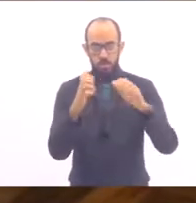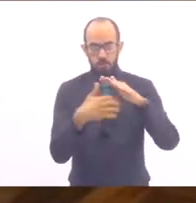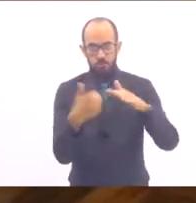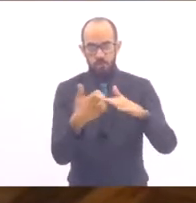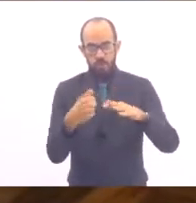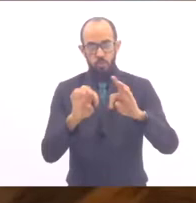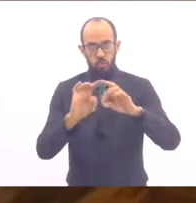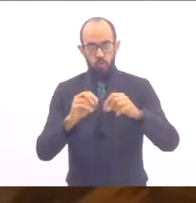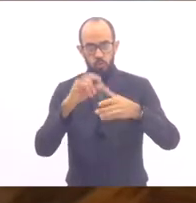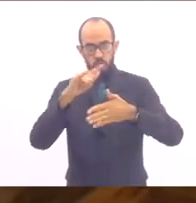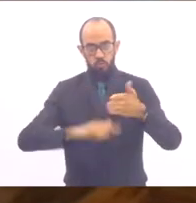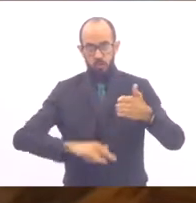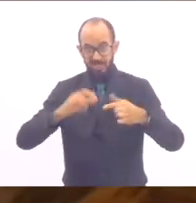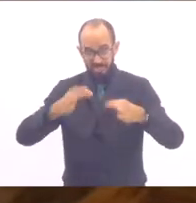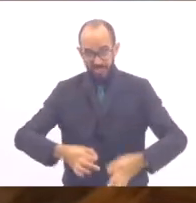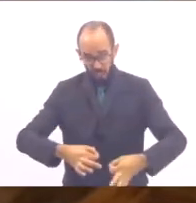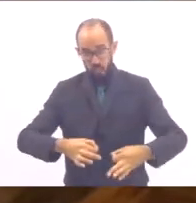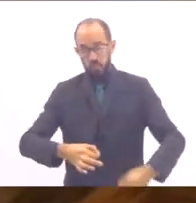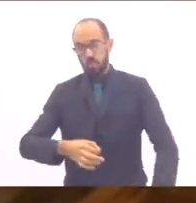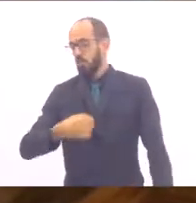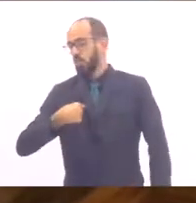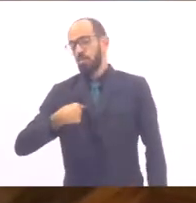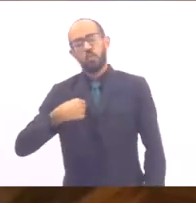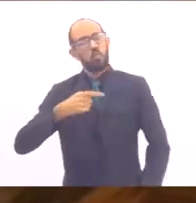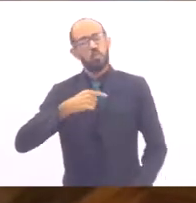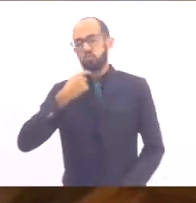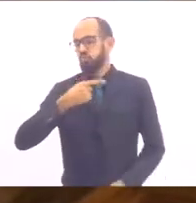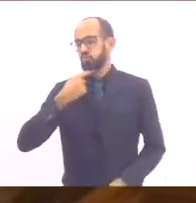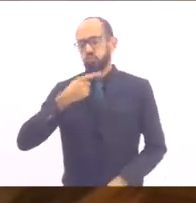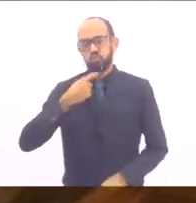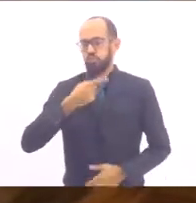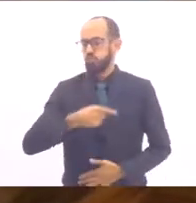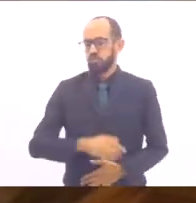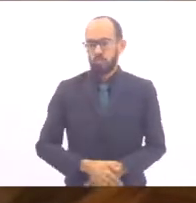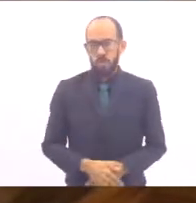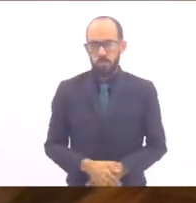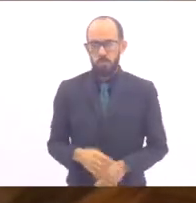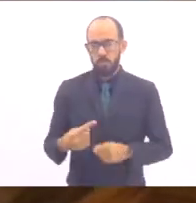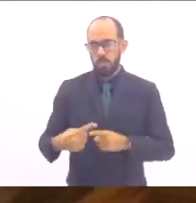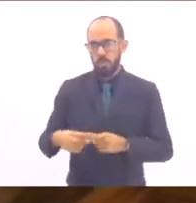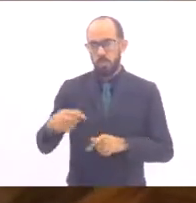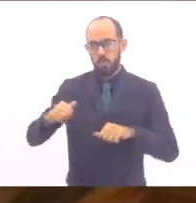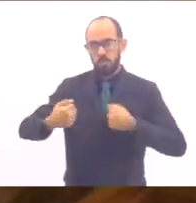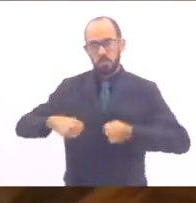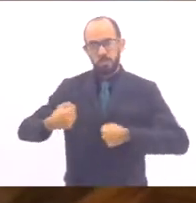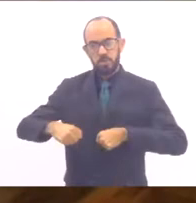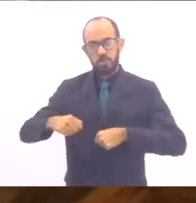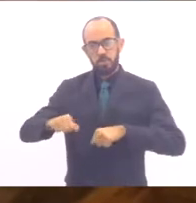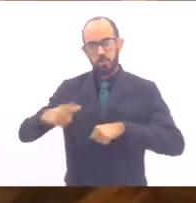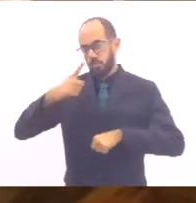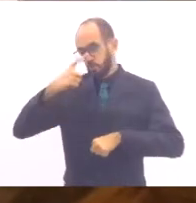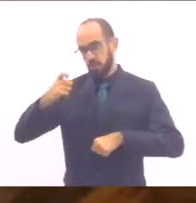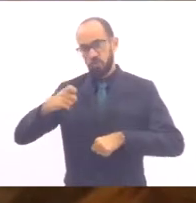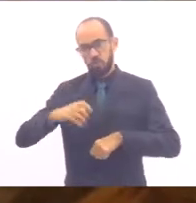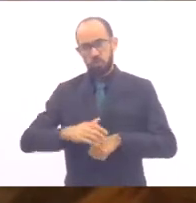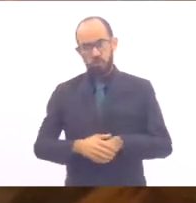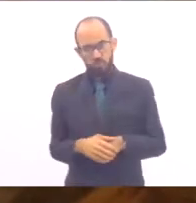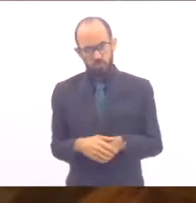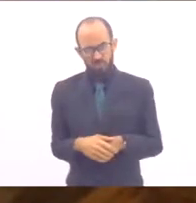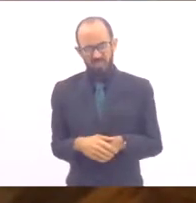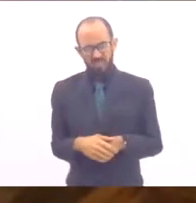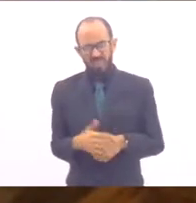não conseguiria, porque eu dependo do lixo. Se o Luiz fosse também, ele não poderia. Então, é todas